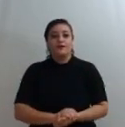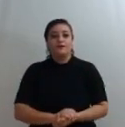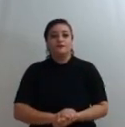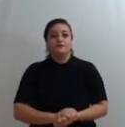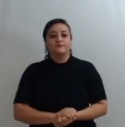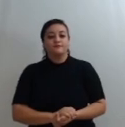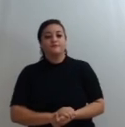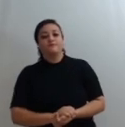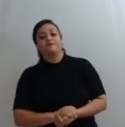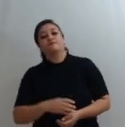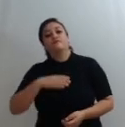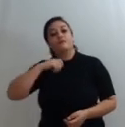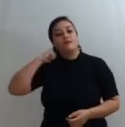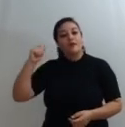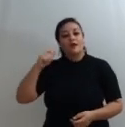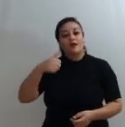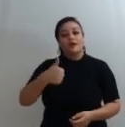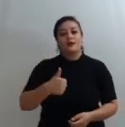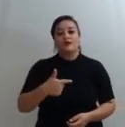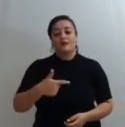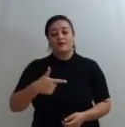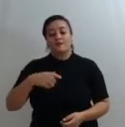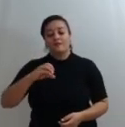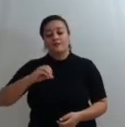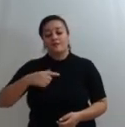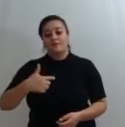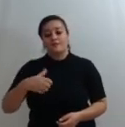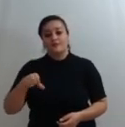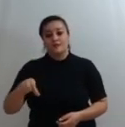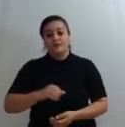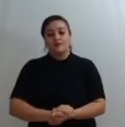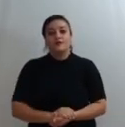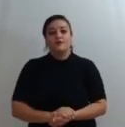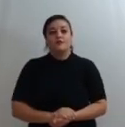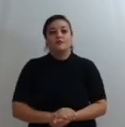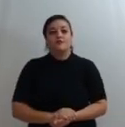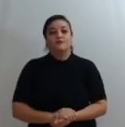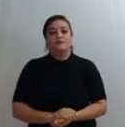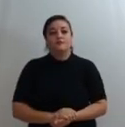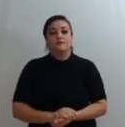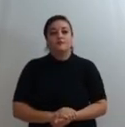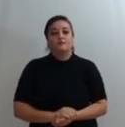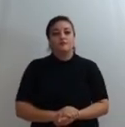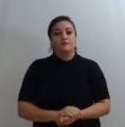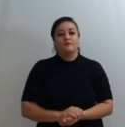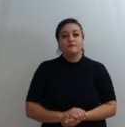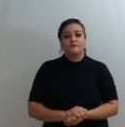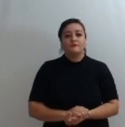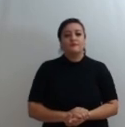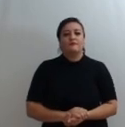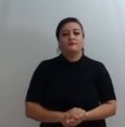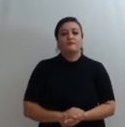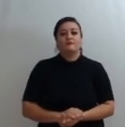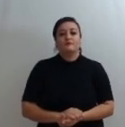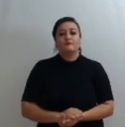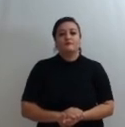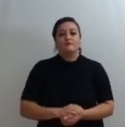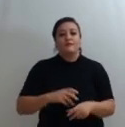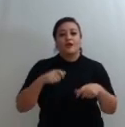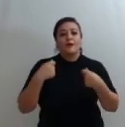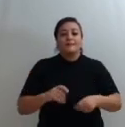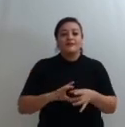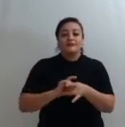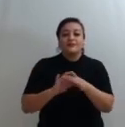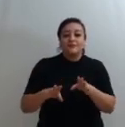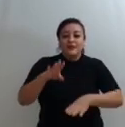2019, serviu nas instâncias ordinárias como fator para considerar a ausência do pressuposto subjetivo necessário para livramento